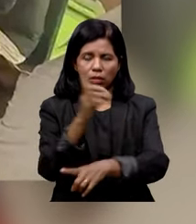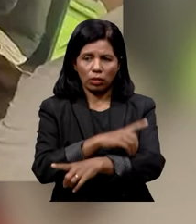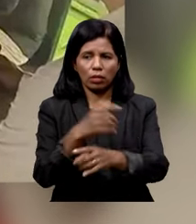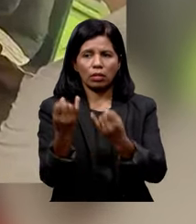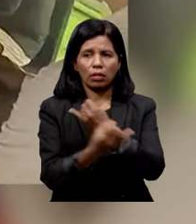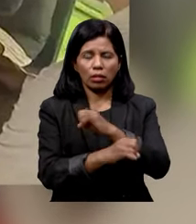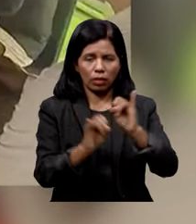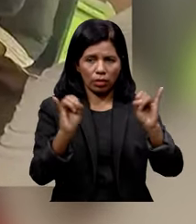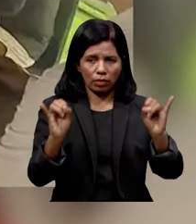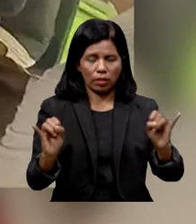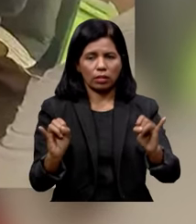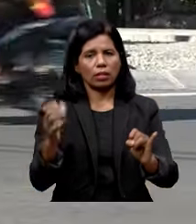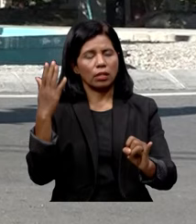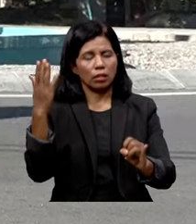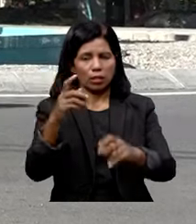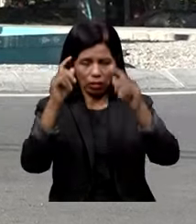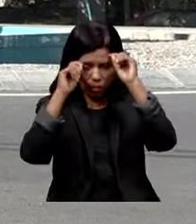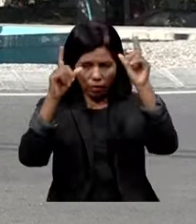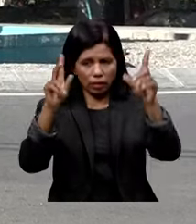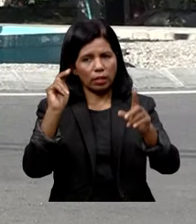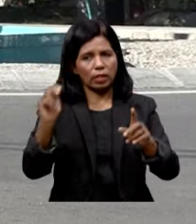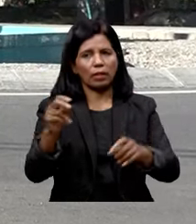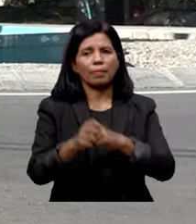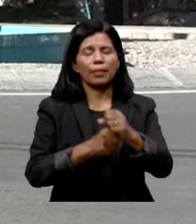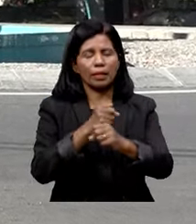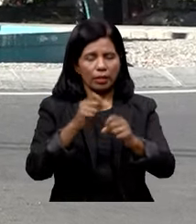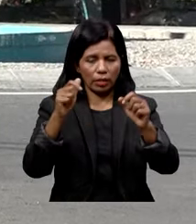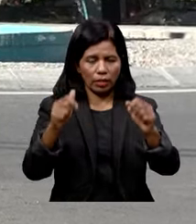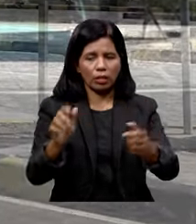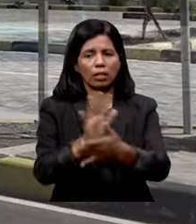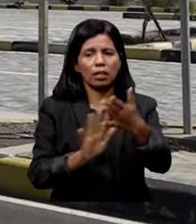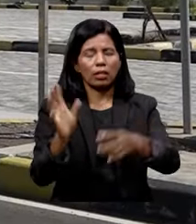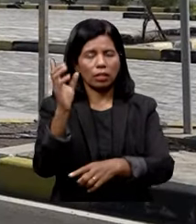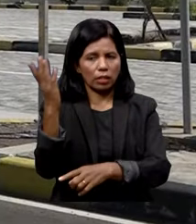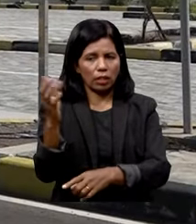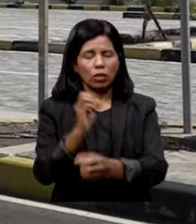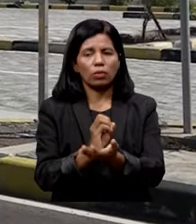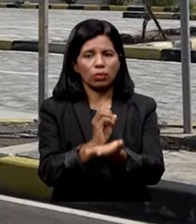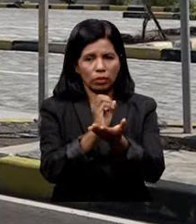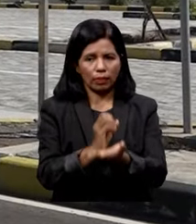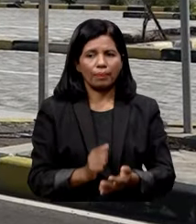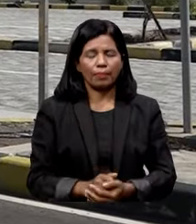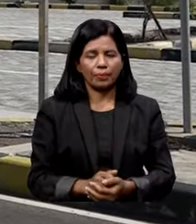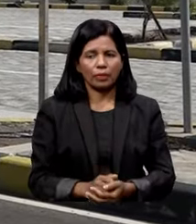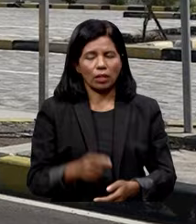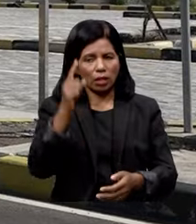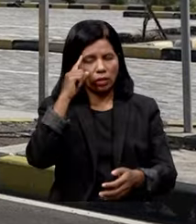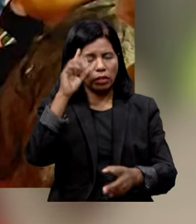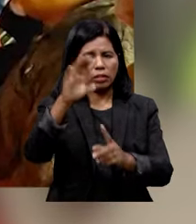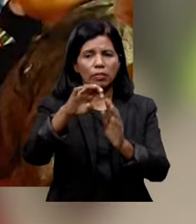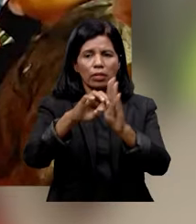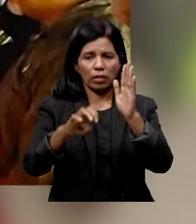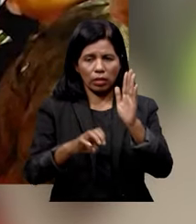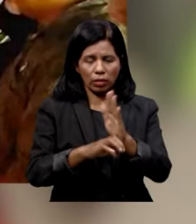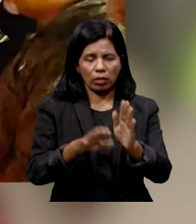proclamação unilateral independência timor-leistenian, na Betina Nidane, se comemora e a OECUSI ambeno. Intenção se fez Estados Unidos ou